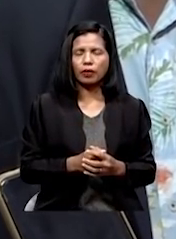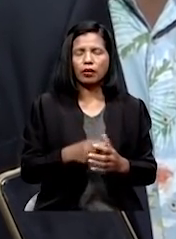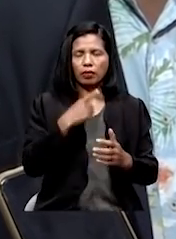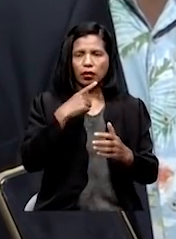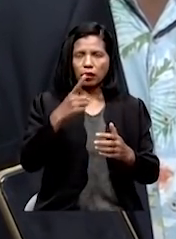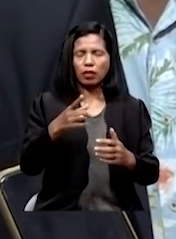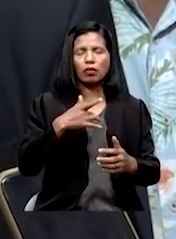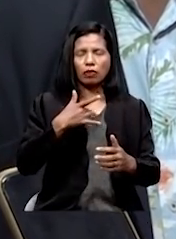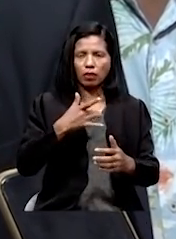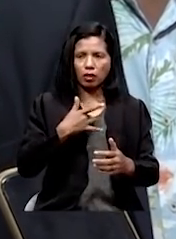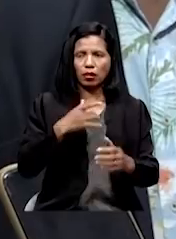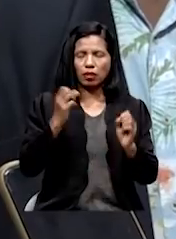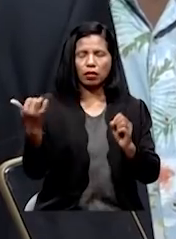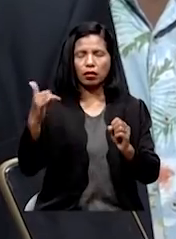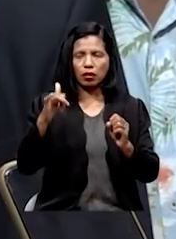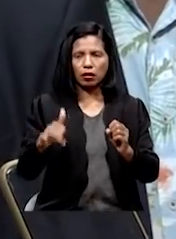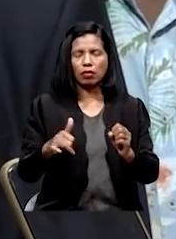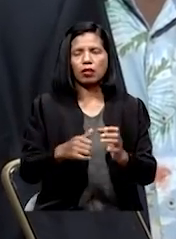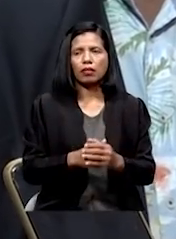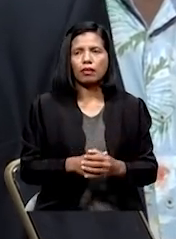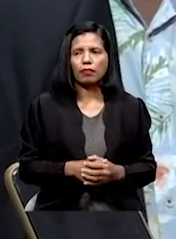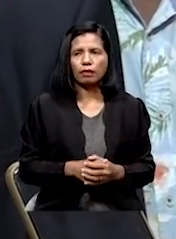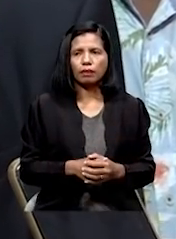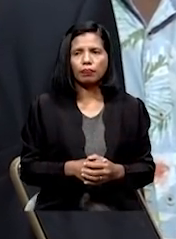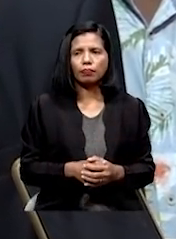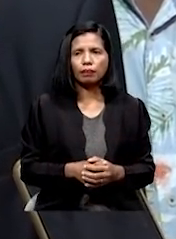sua sirnia coragem e sirnia abnegação atu